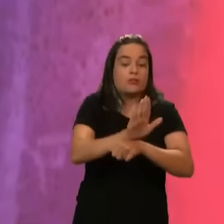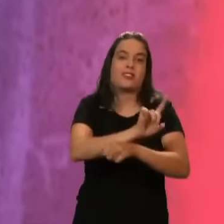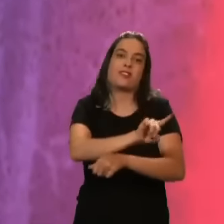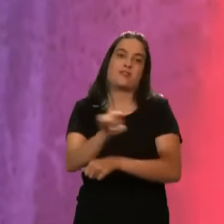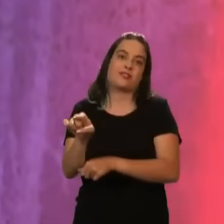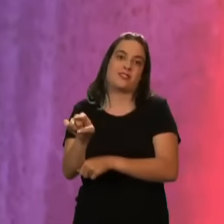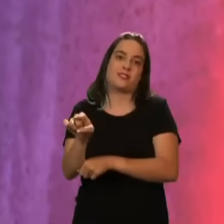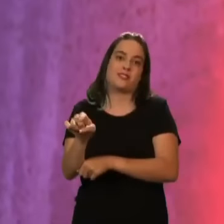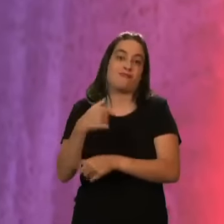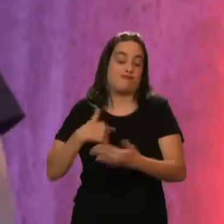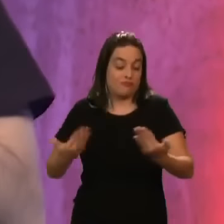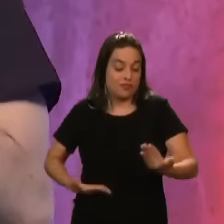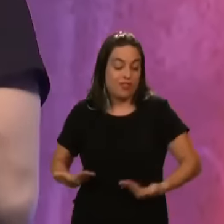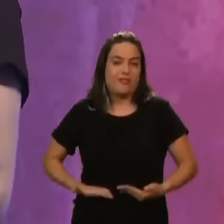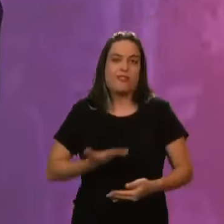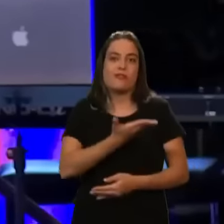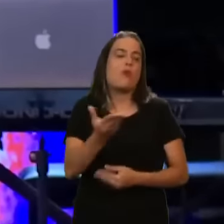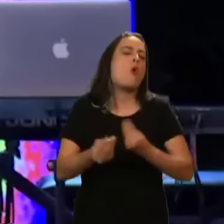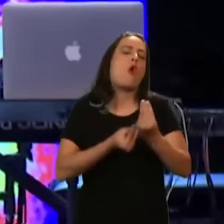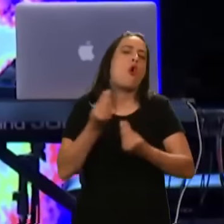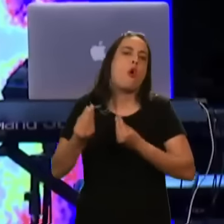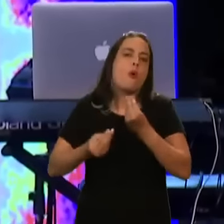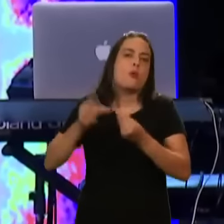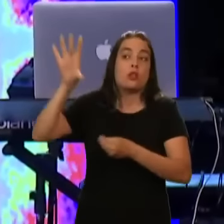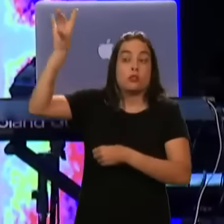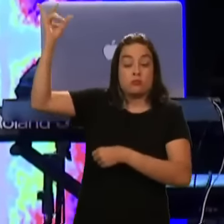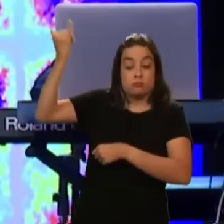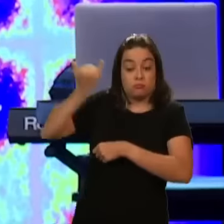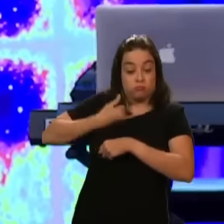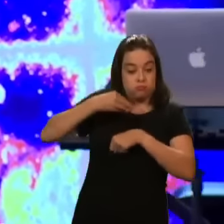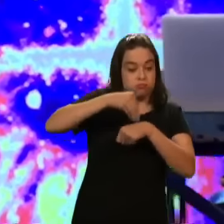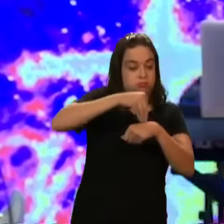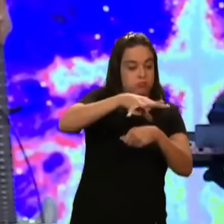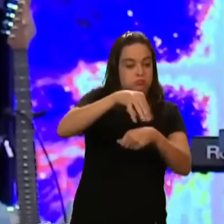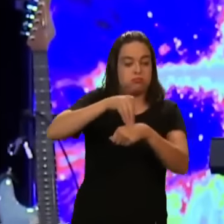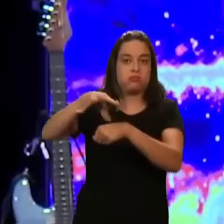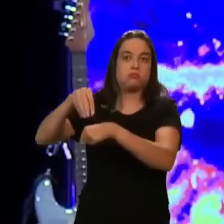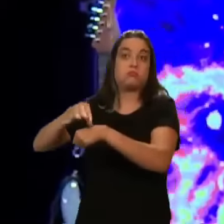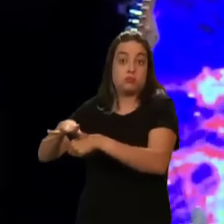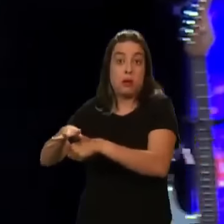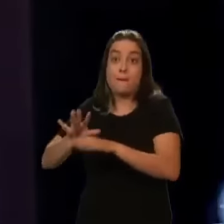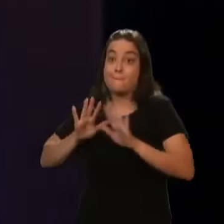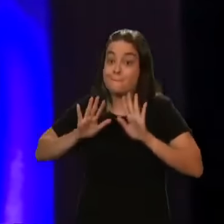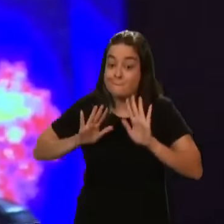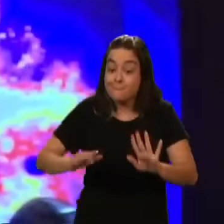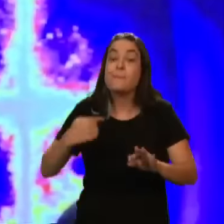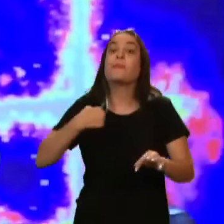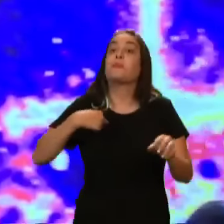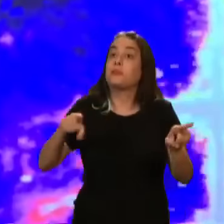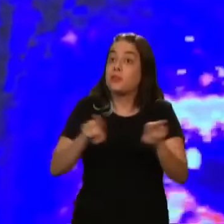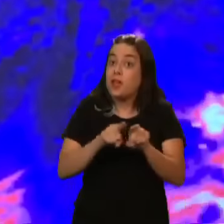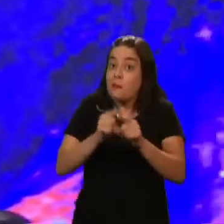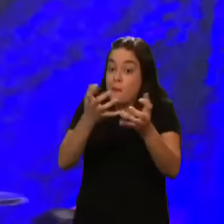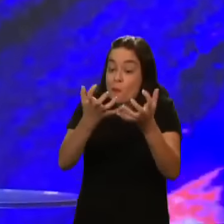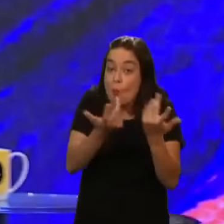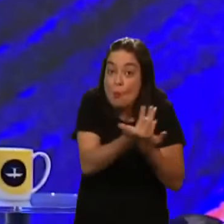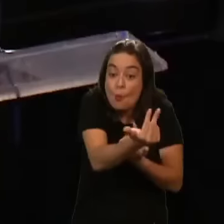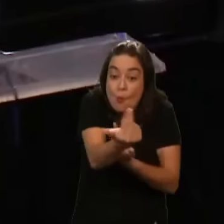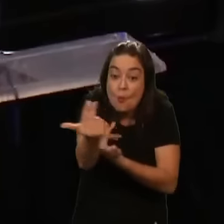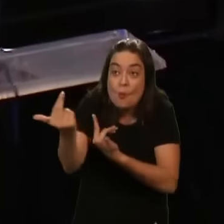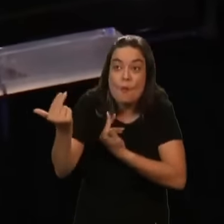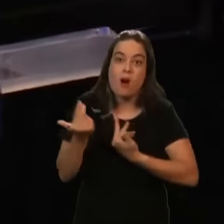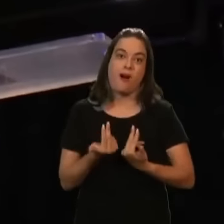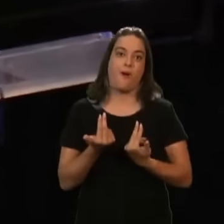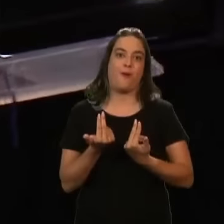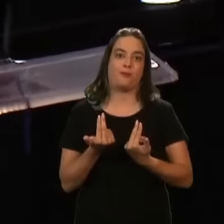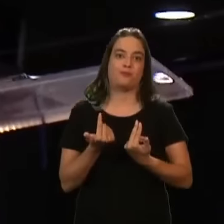estou aqui para te servir. Como? Transmitindo a palavra do Senhor. Mas eu também estou querendo a mesma coisa.